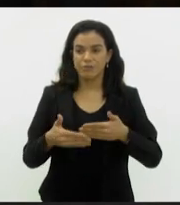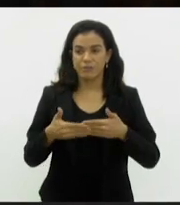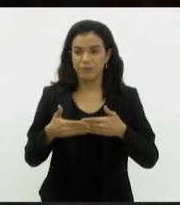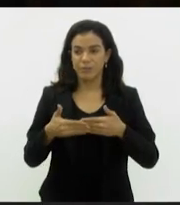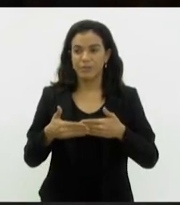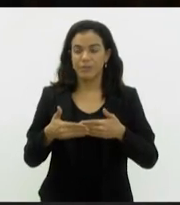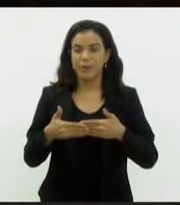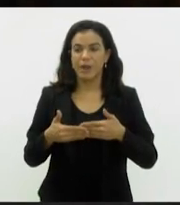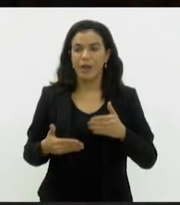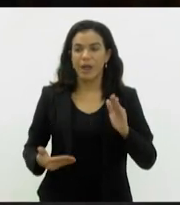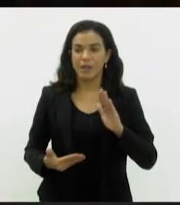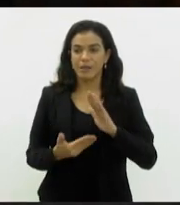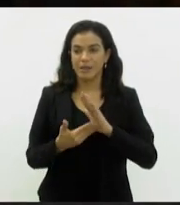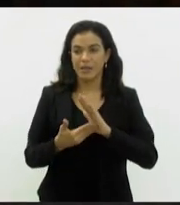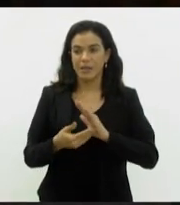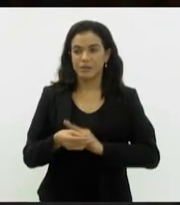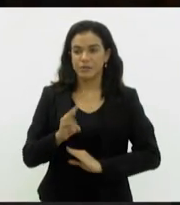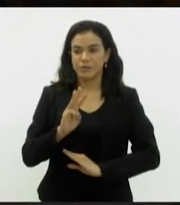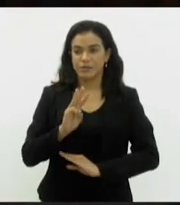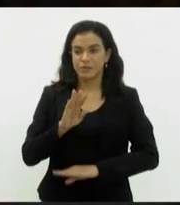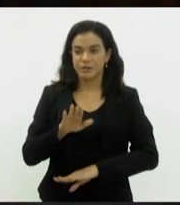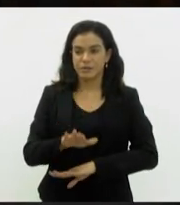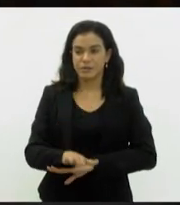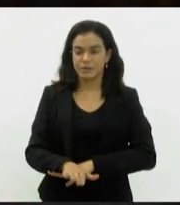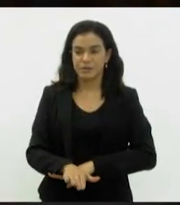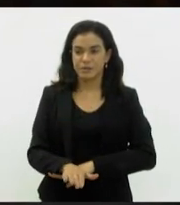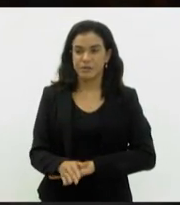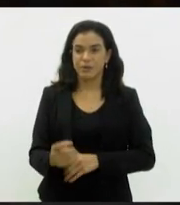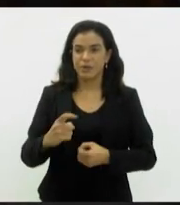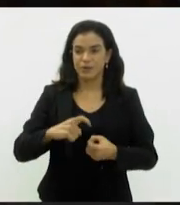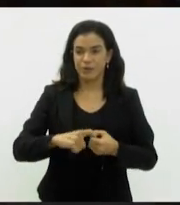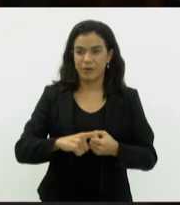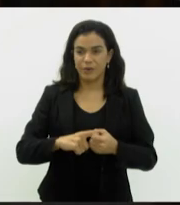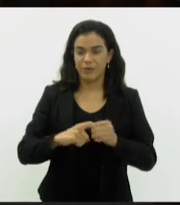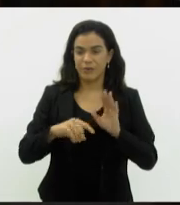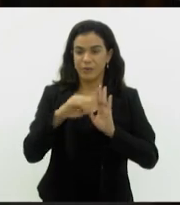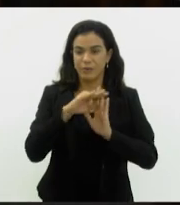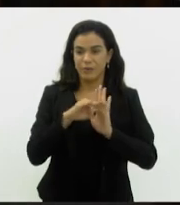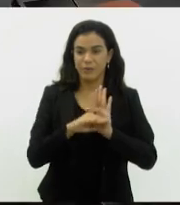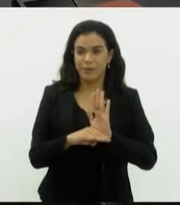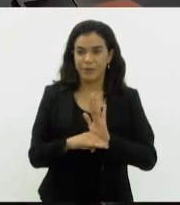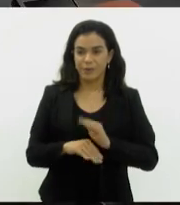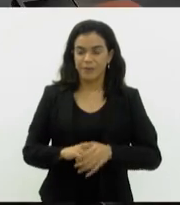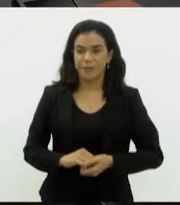suspende a sessão até às 15 horas, quando retornaremos com a ordem do dia.